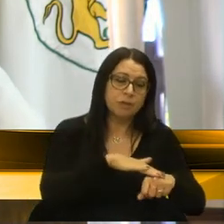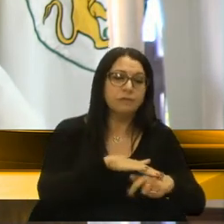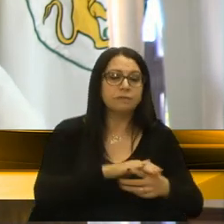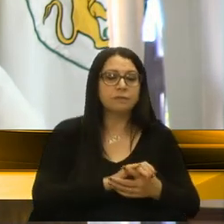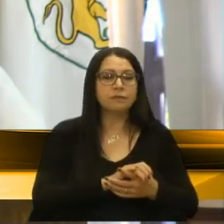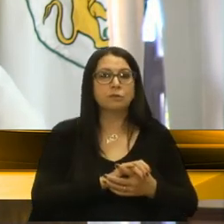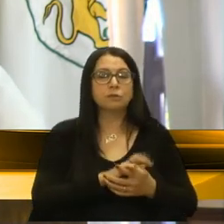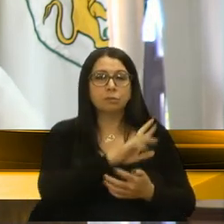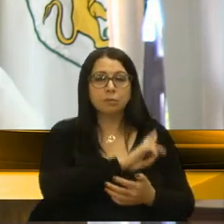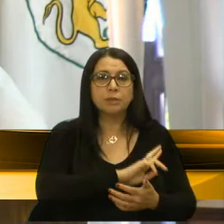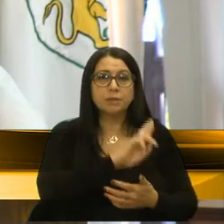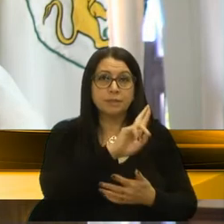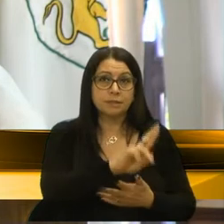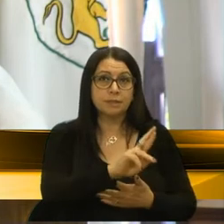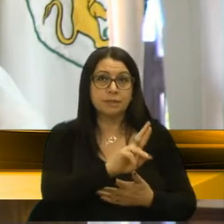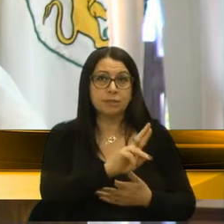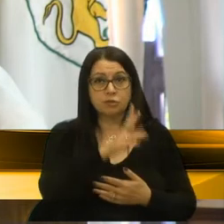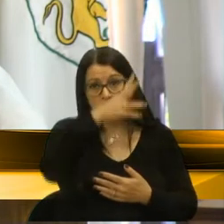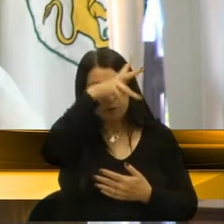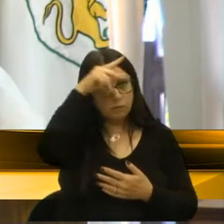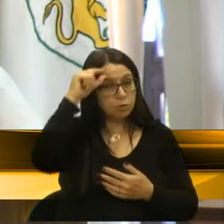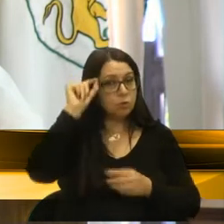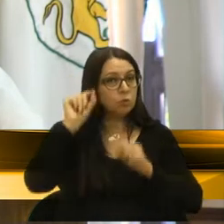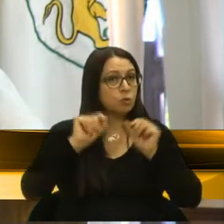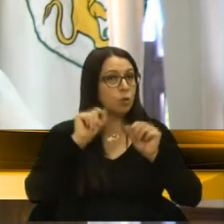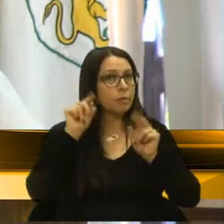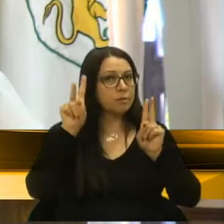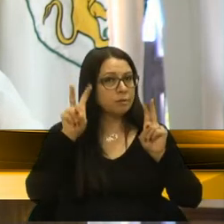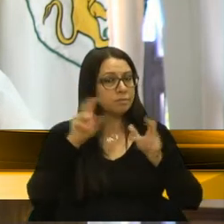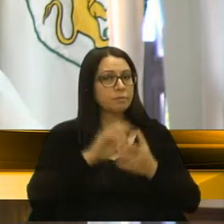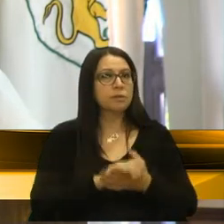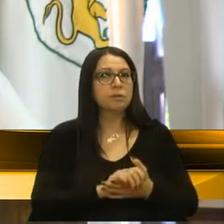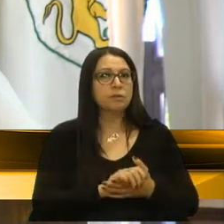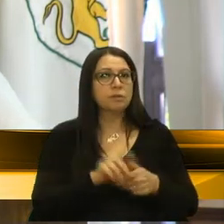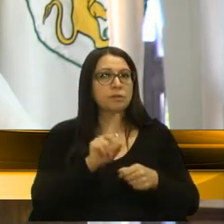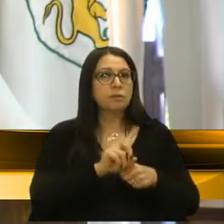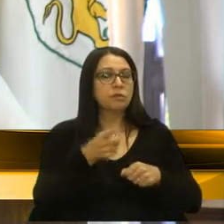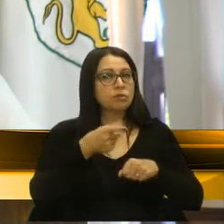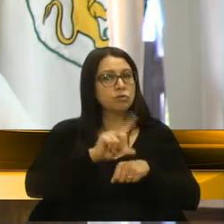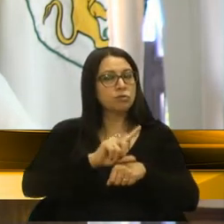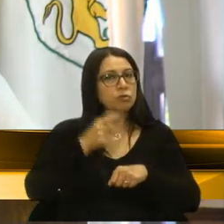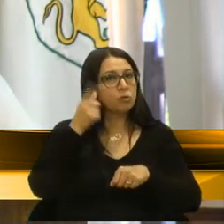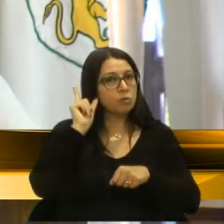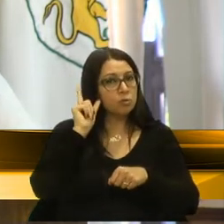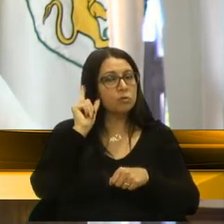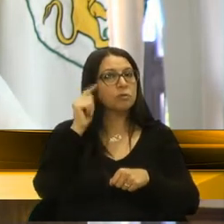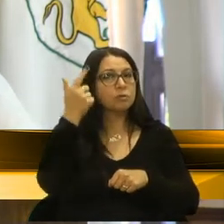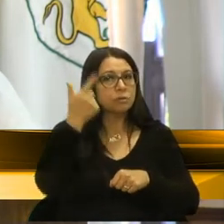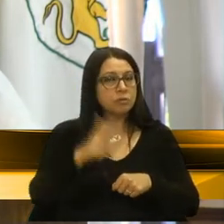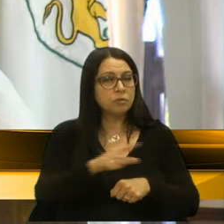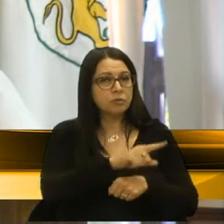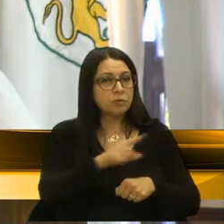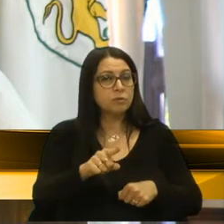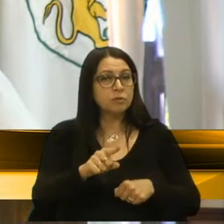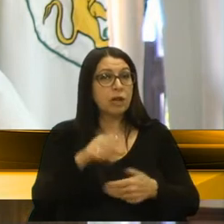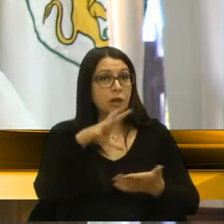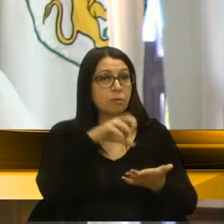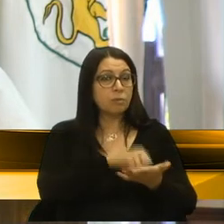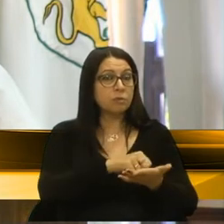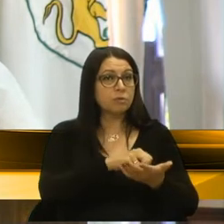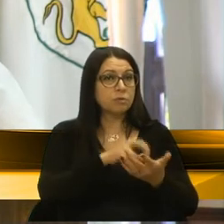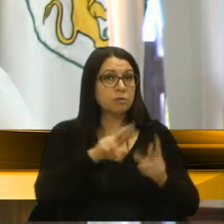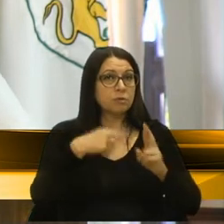com os representantes da prefeitura sobre esse assunto, e no dia de ontem, então, mais uma vez, está aí marcado para o